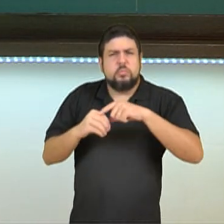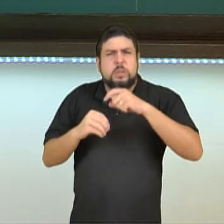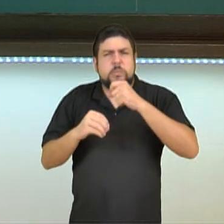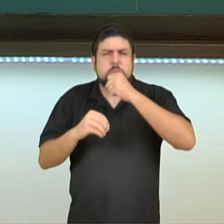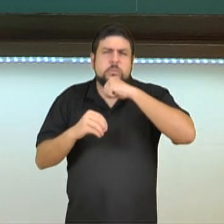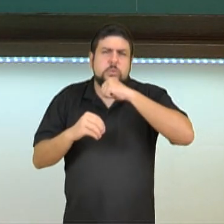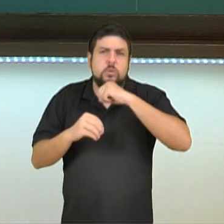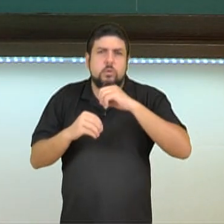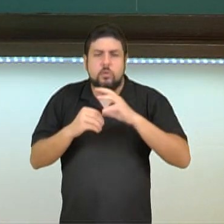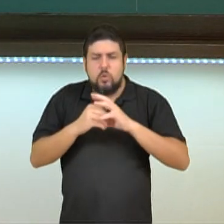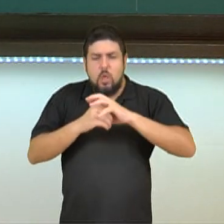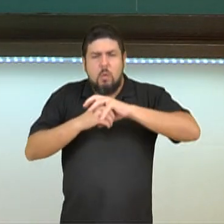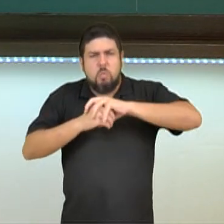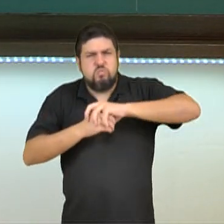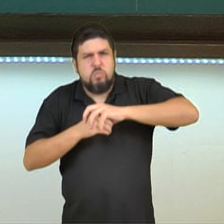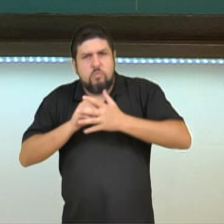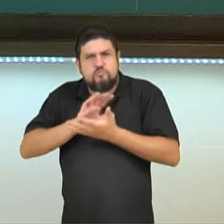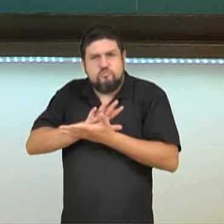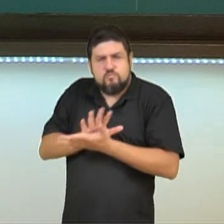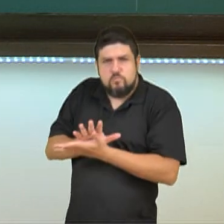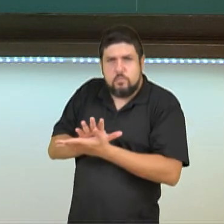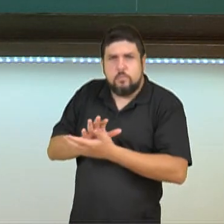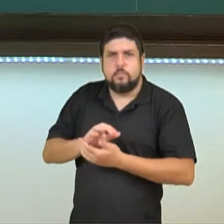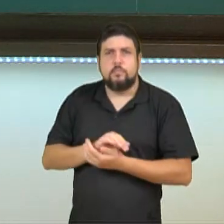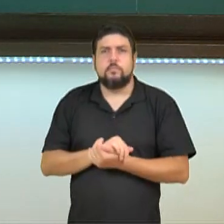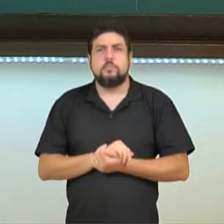a destruição delas.